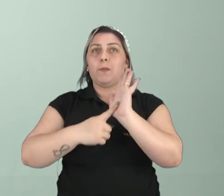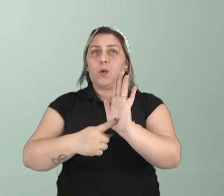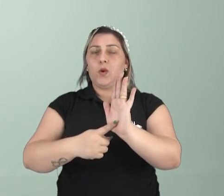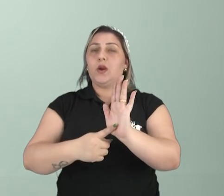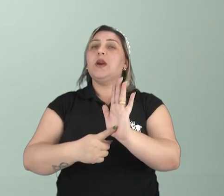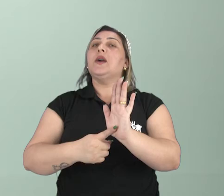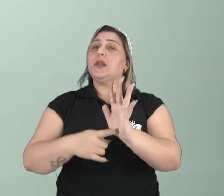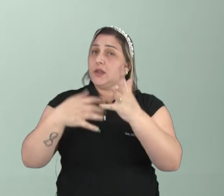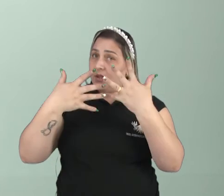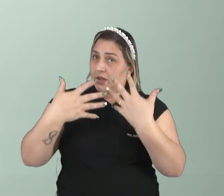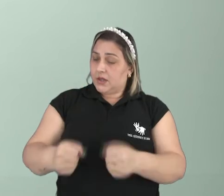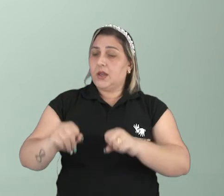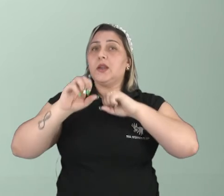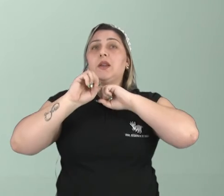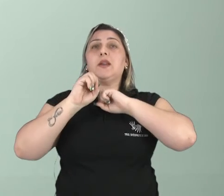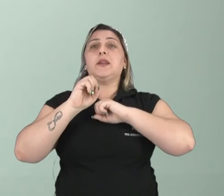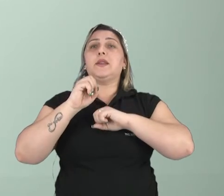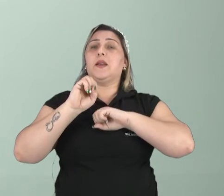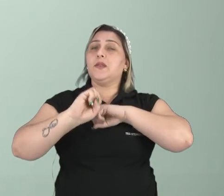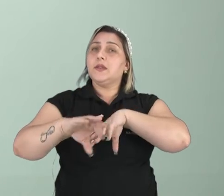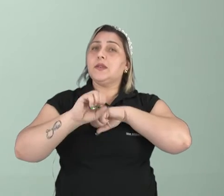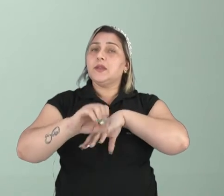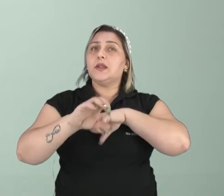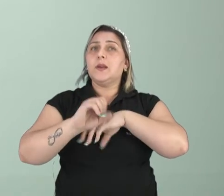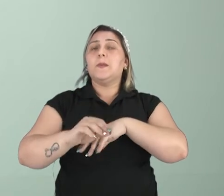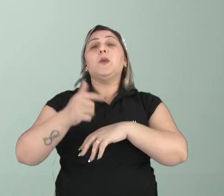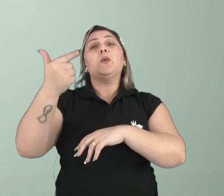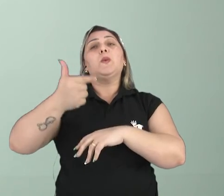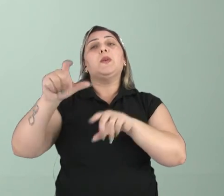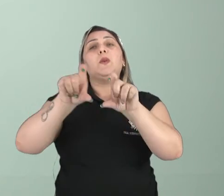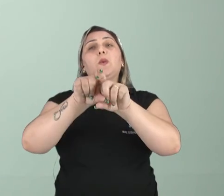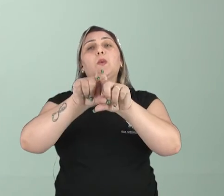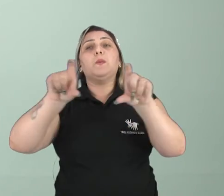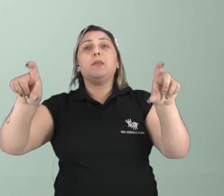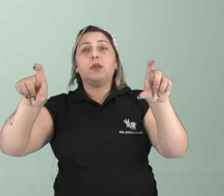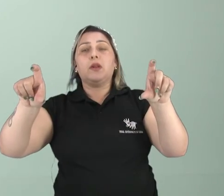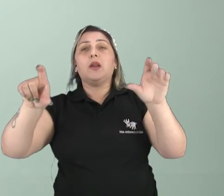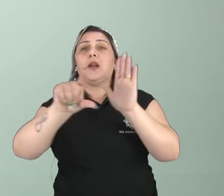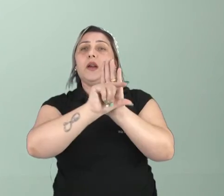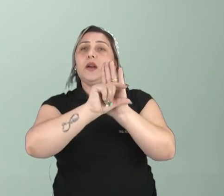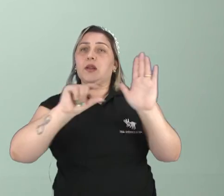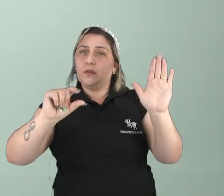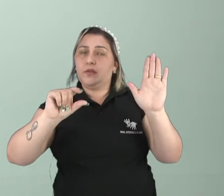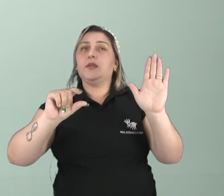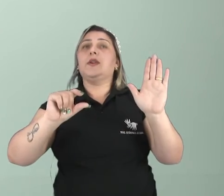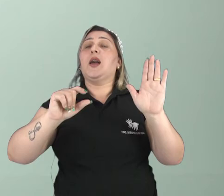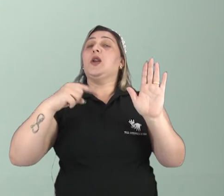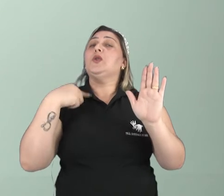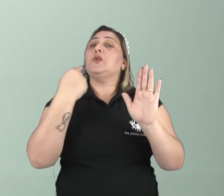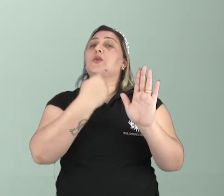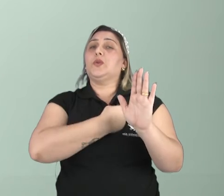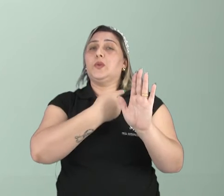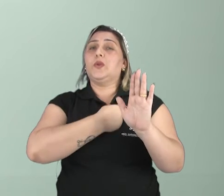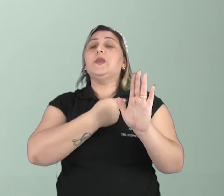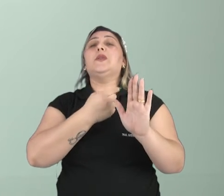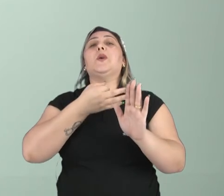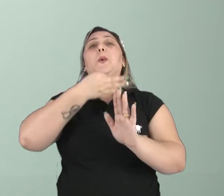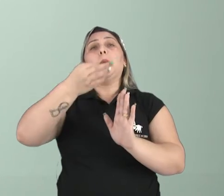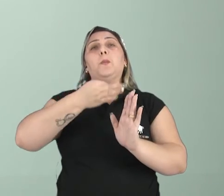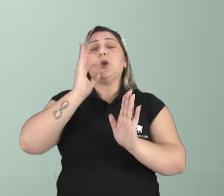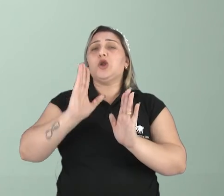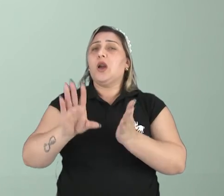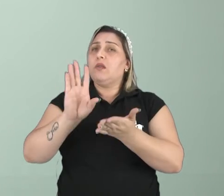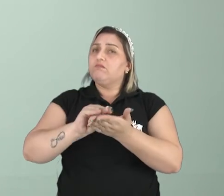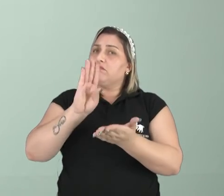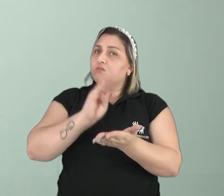campanhas educativas, como se pode perceber no segundo parágrafo, quando escreve assim: em nossa opinião, já manifestada em artigos anteriores,